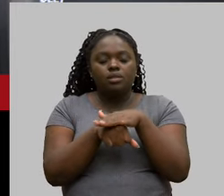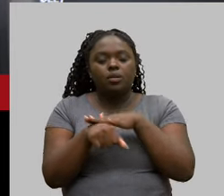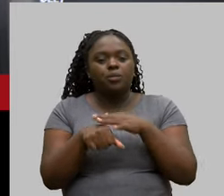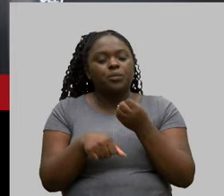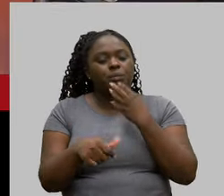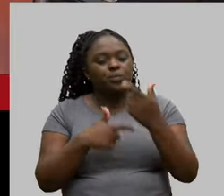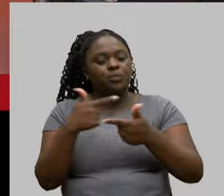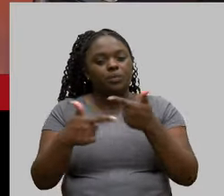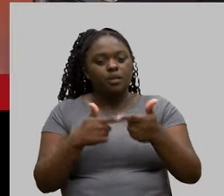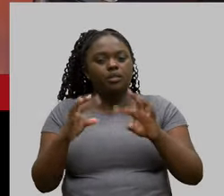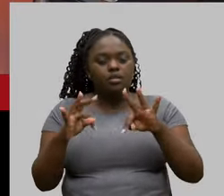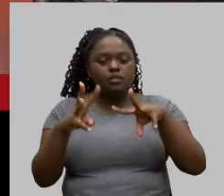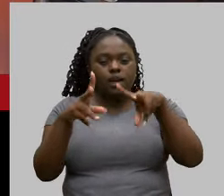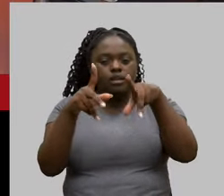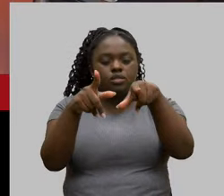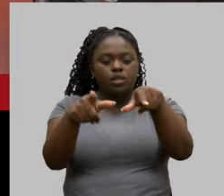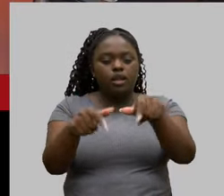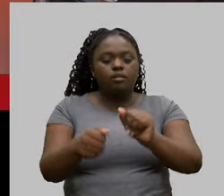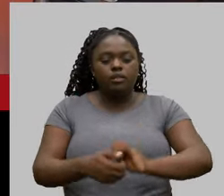todos